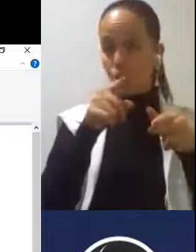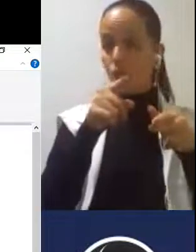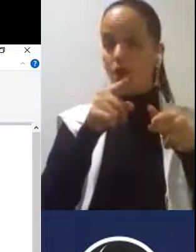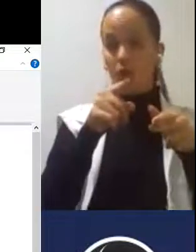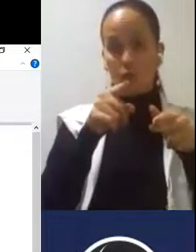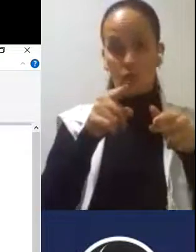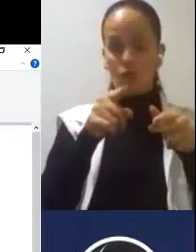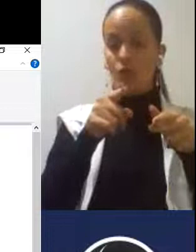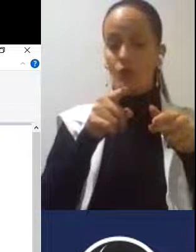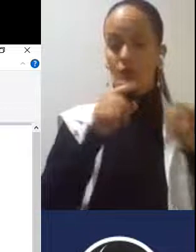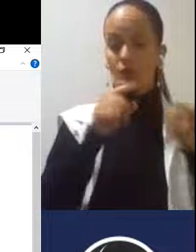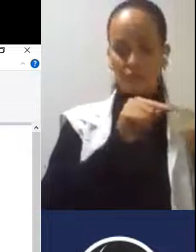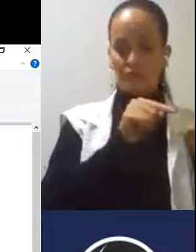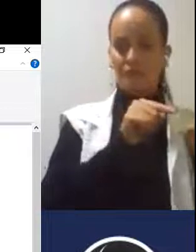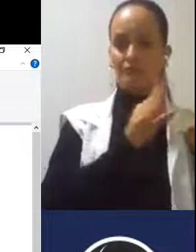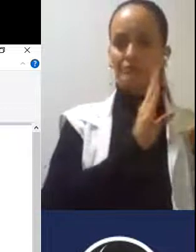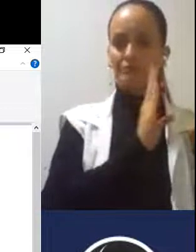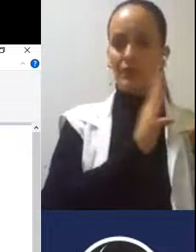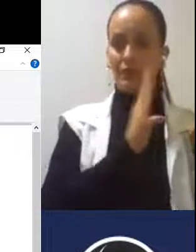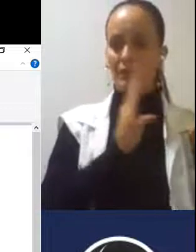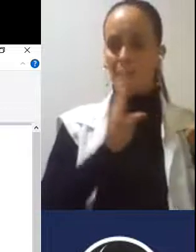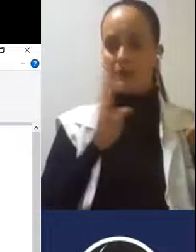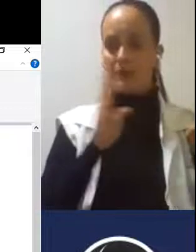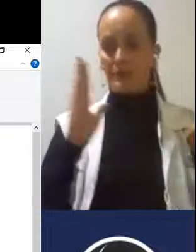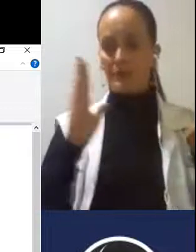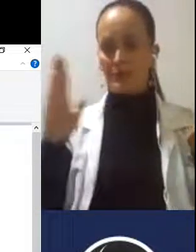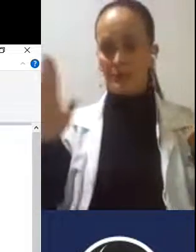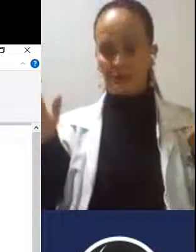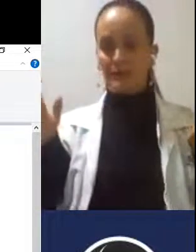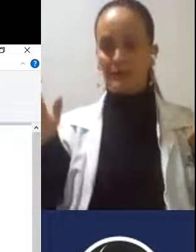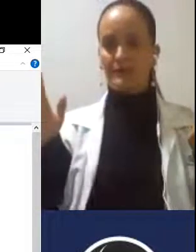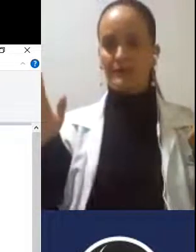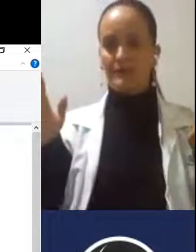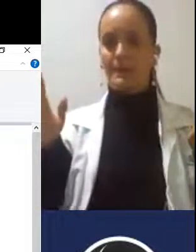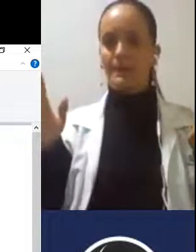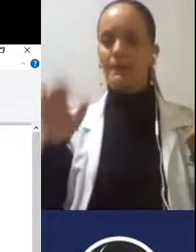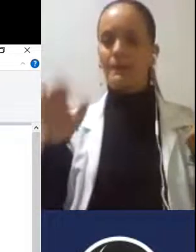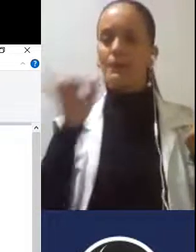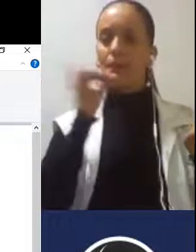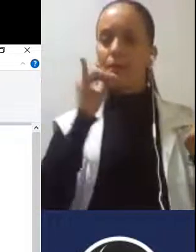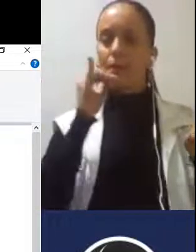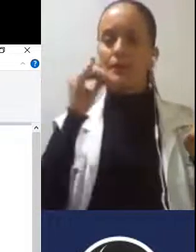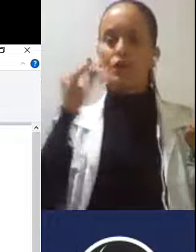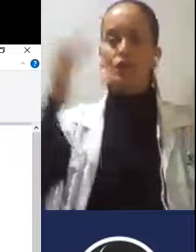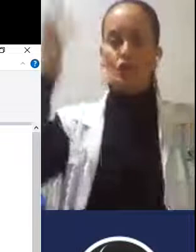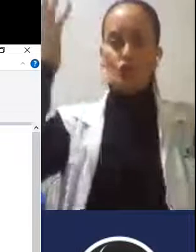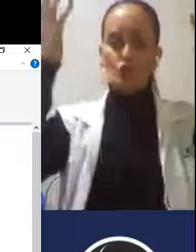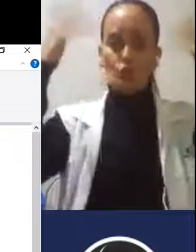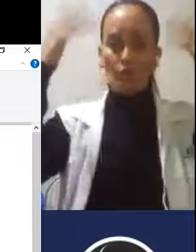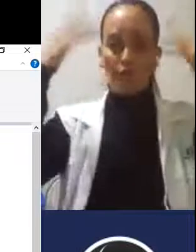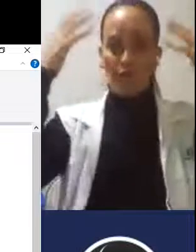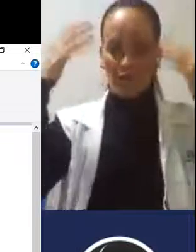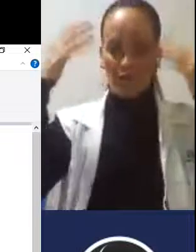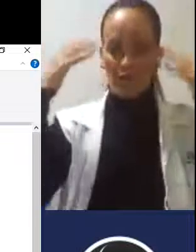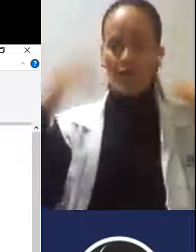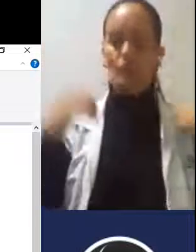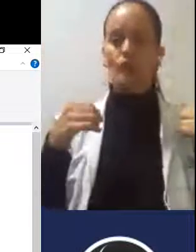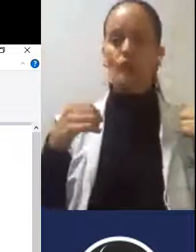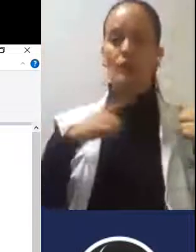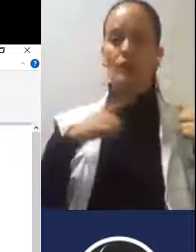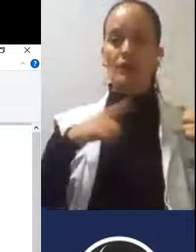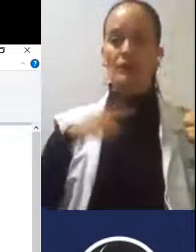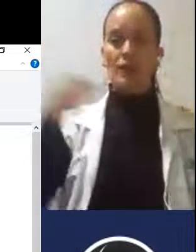são ligadas o quê? Em paralelo. Então, aqui, por exemplo, a gente tem um chuveiro, a gente tem um secador de cabelo com valores